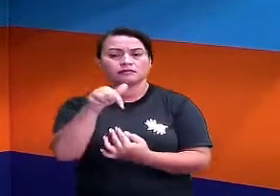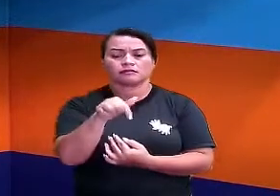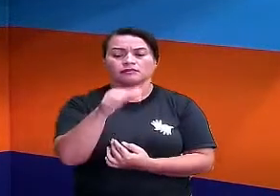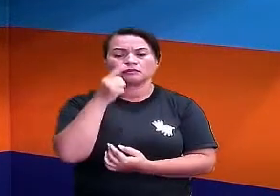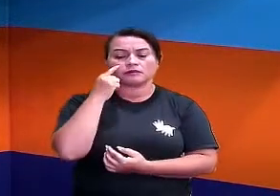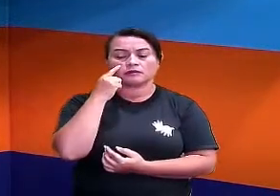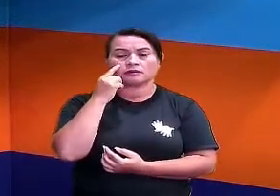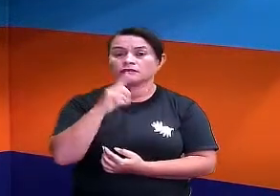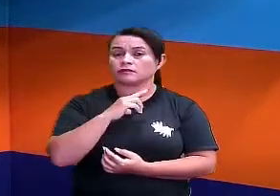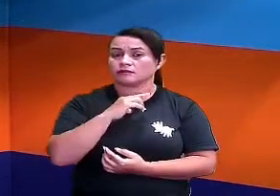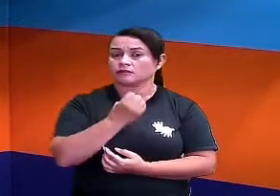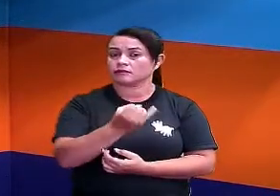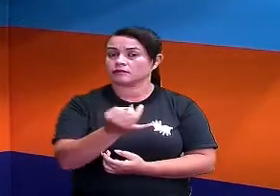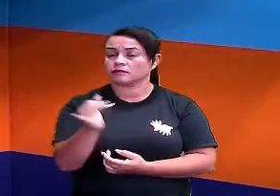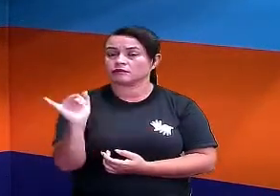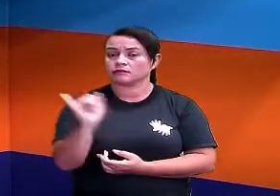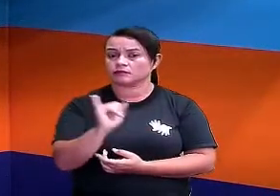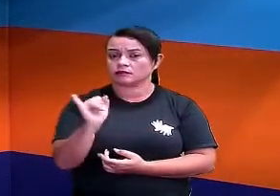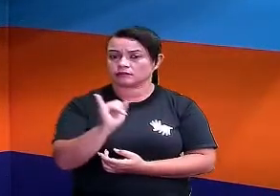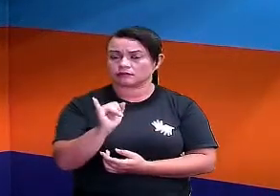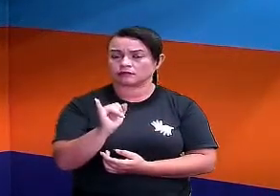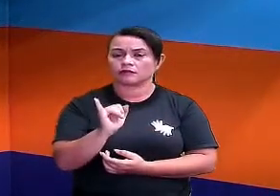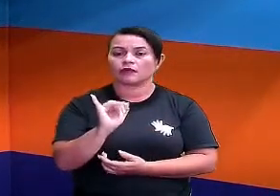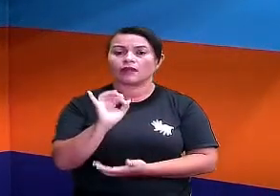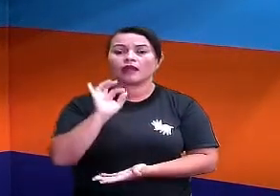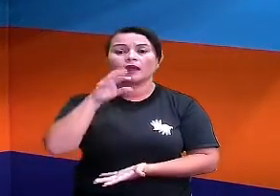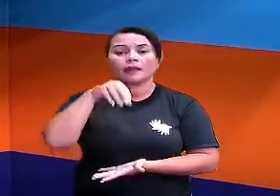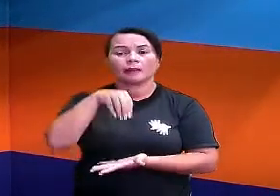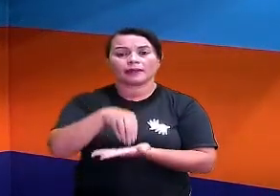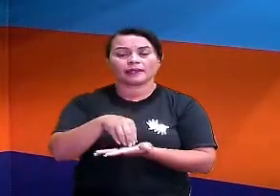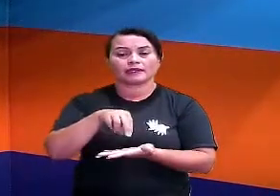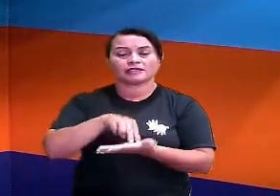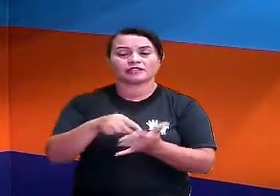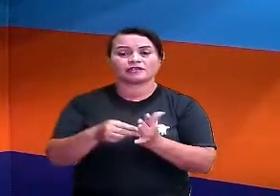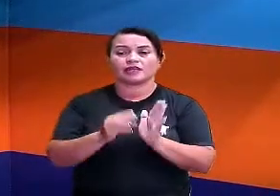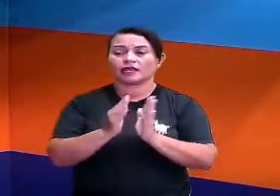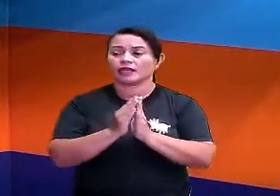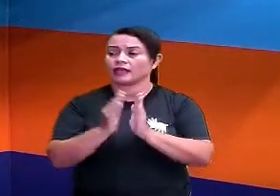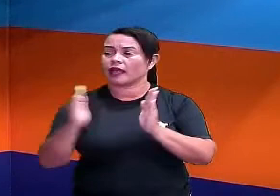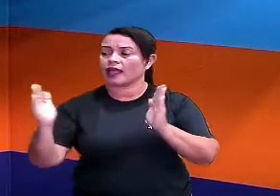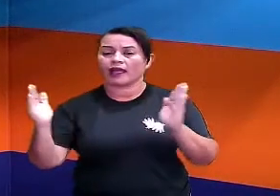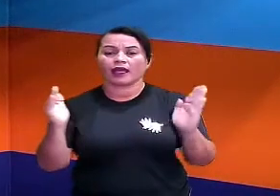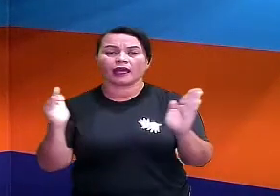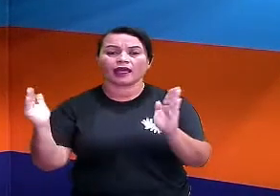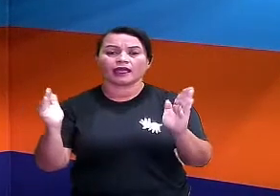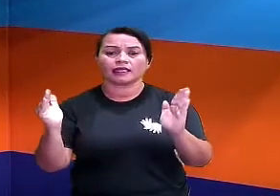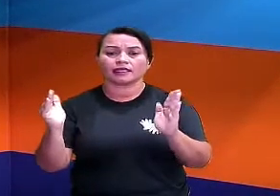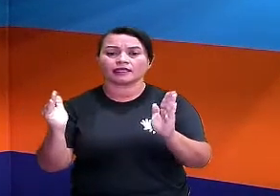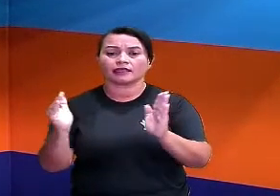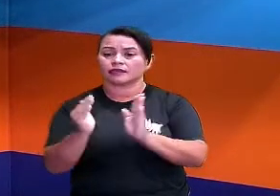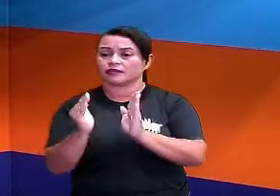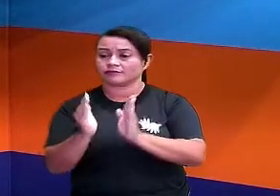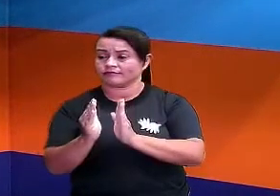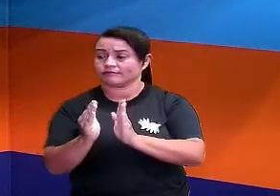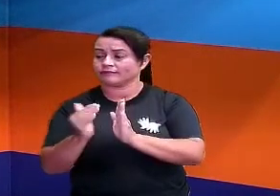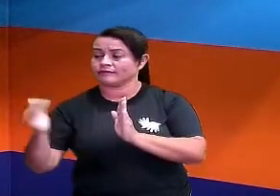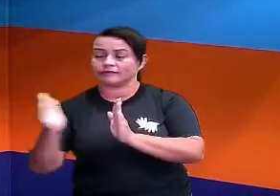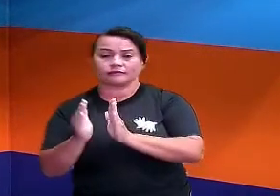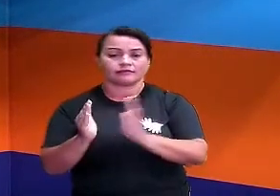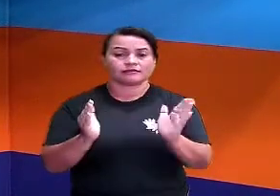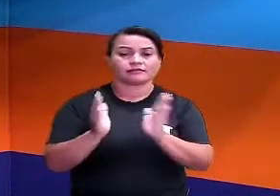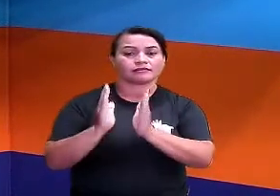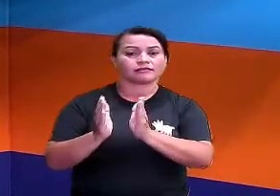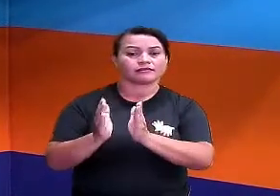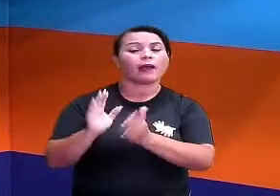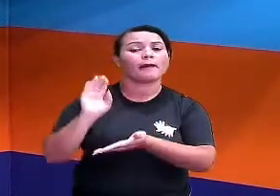mediana será o termo que está exatamente na metade da lista. E aí eu vou cortando os termos equidistantes.